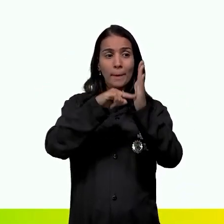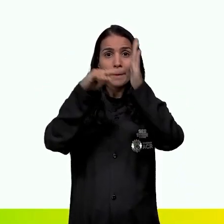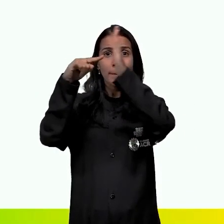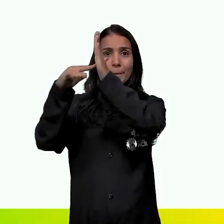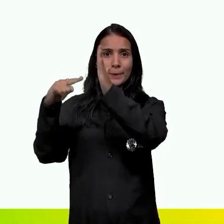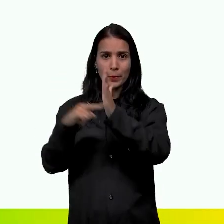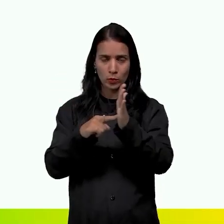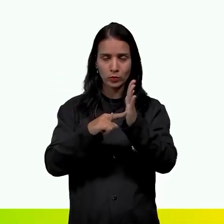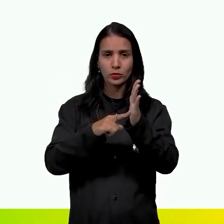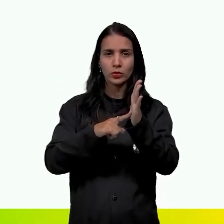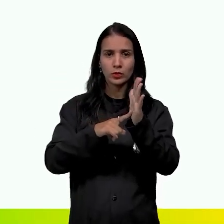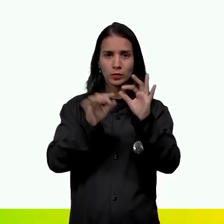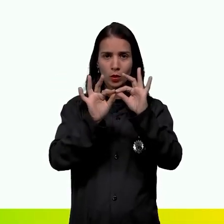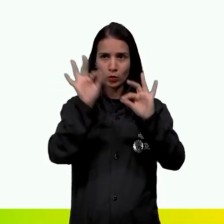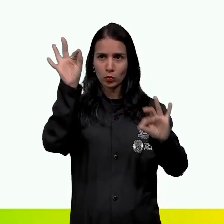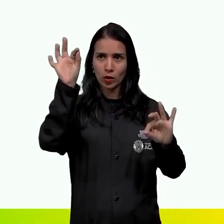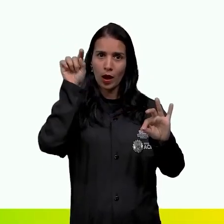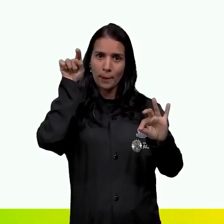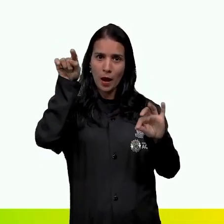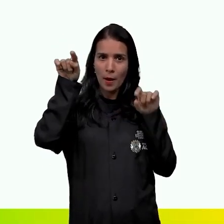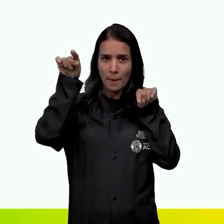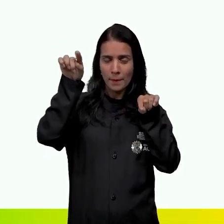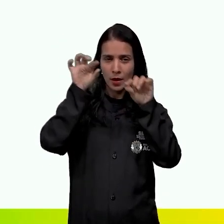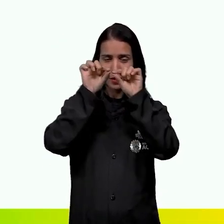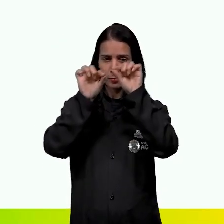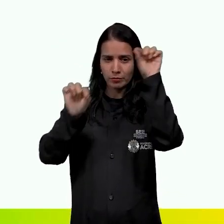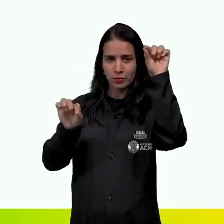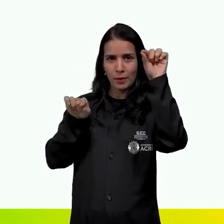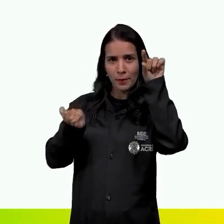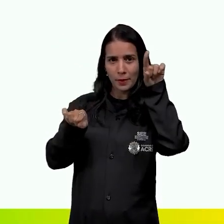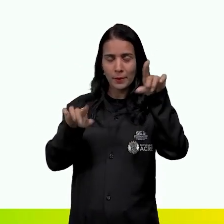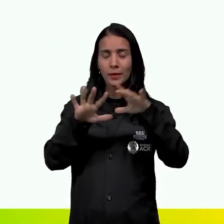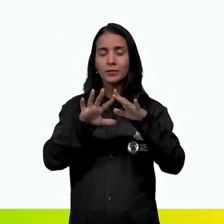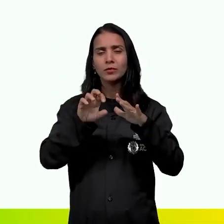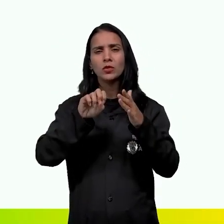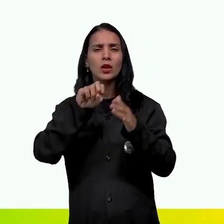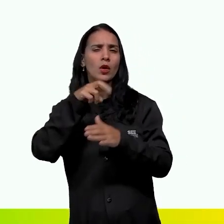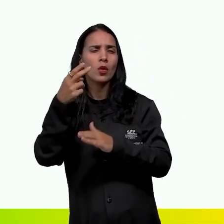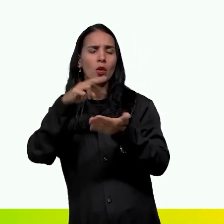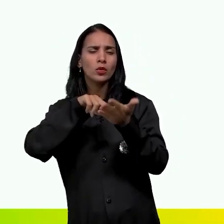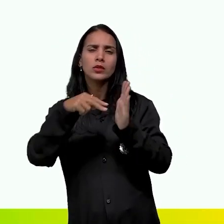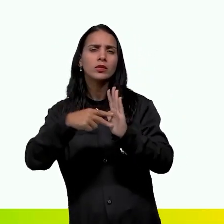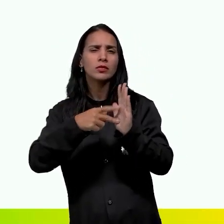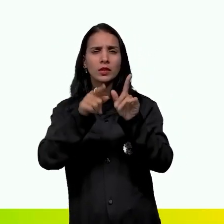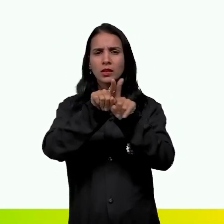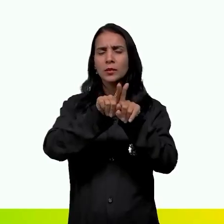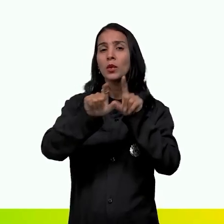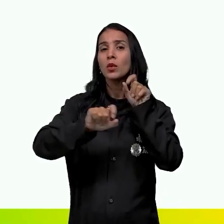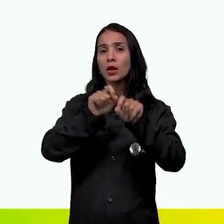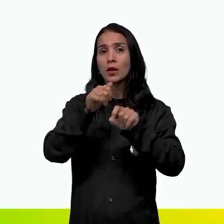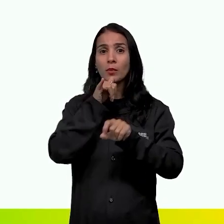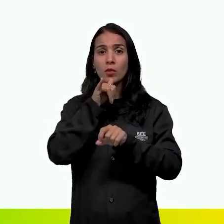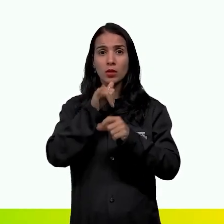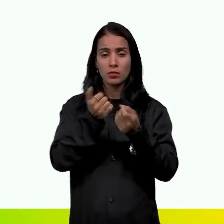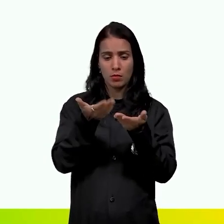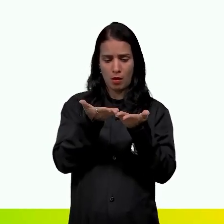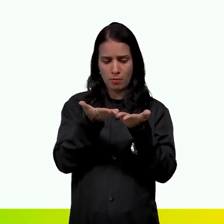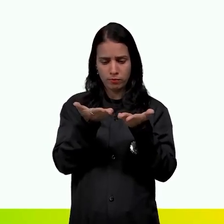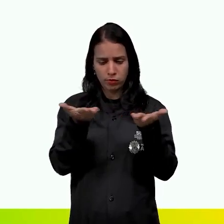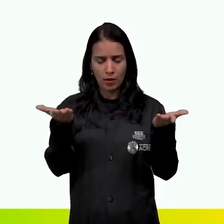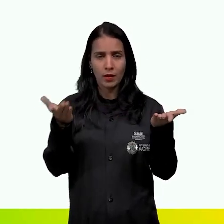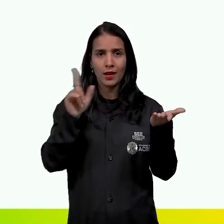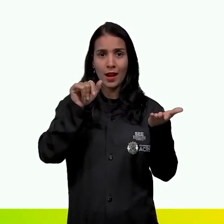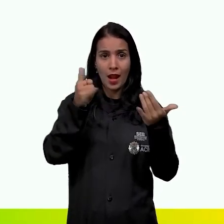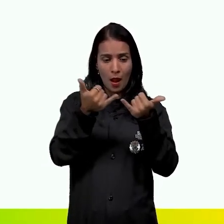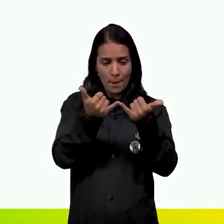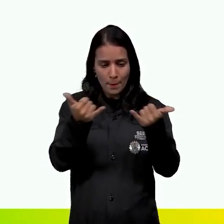arestas. Em outras palavras, é um sólido geométrico cujas superfícies são planas